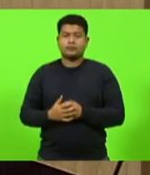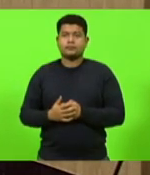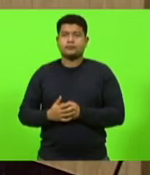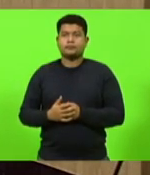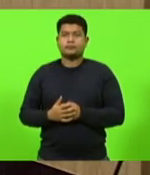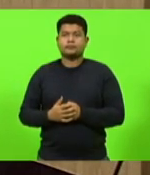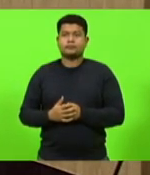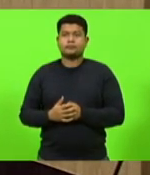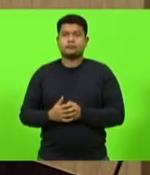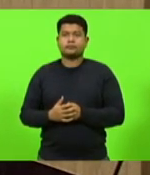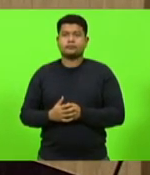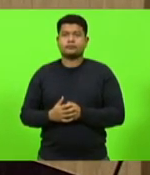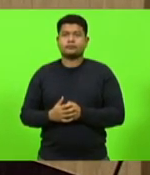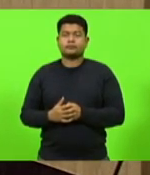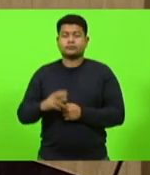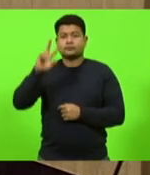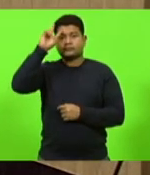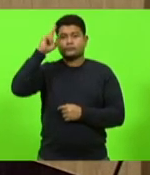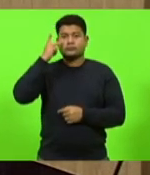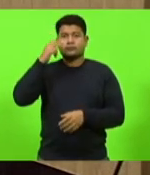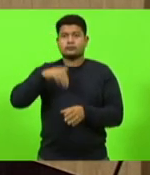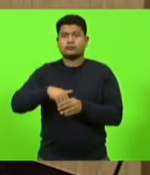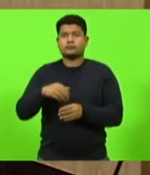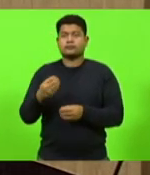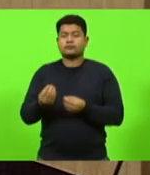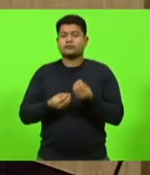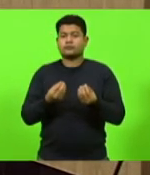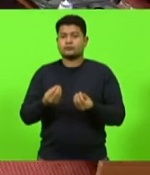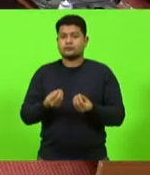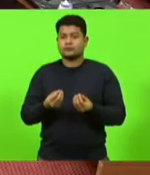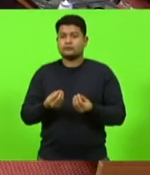Deputado Milton Albus, como vota Vossa Excelência? Vota sim.